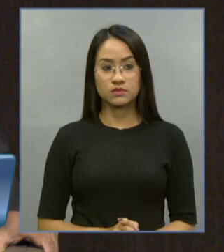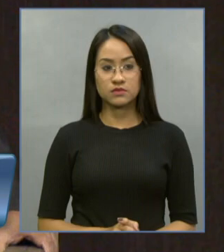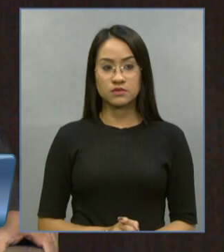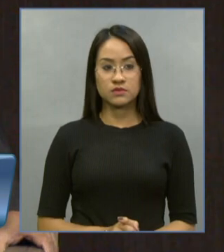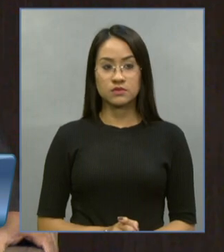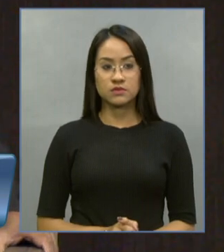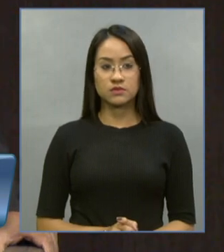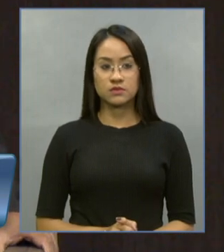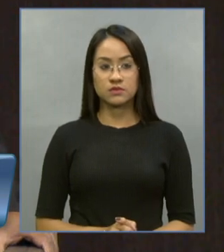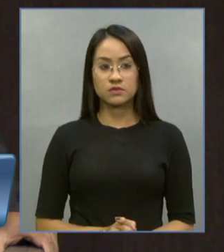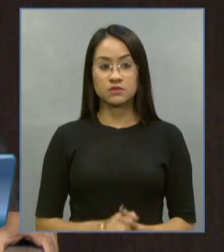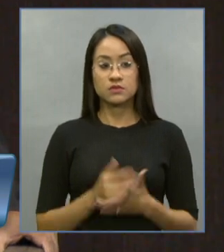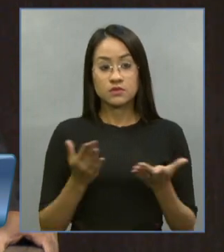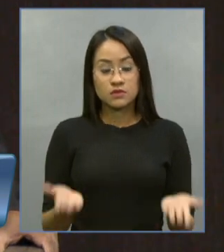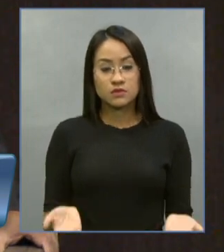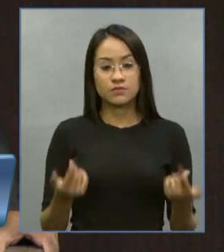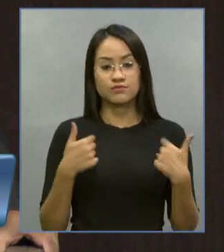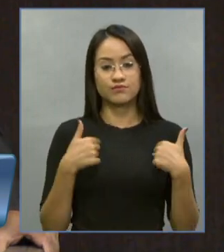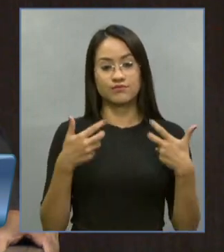Portanto, eu queria aqui